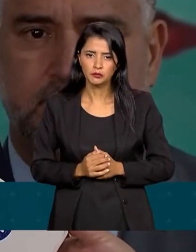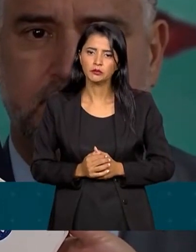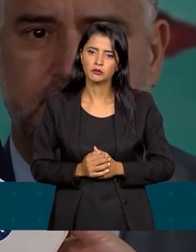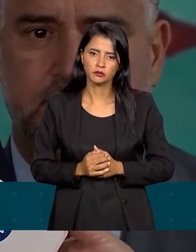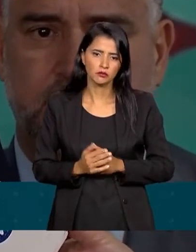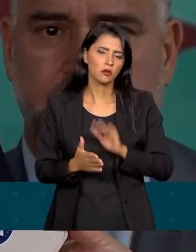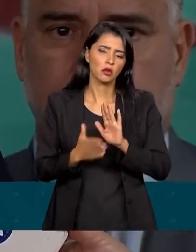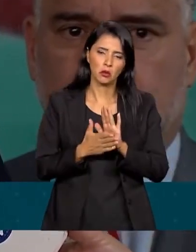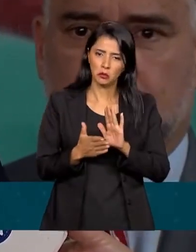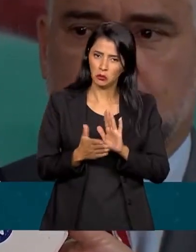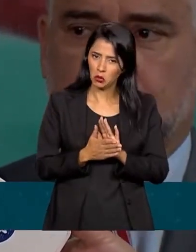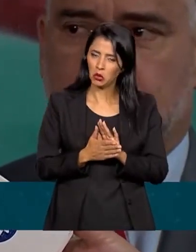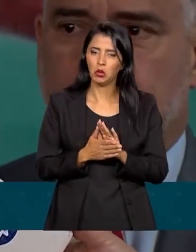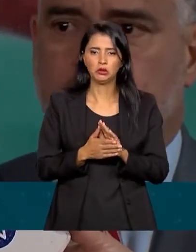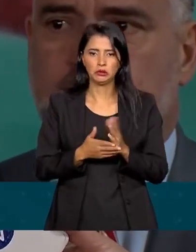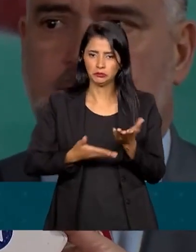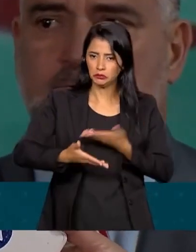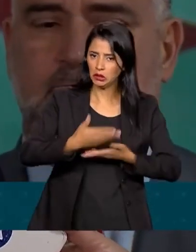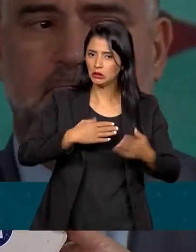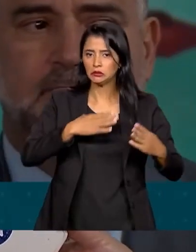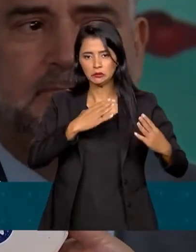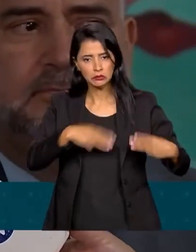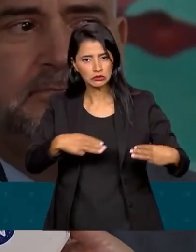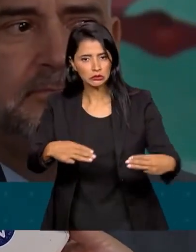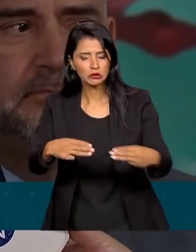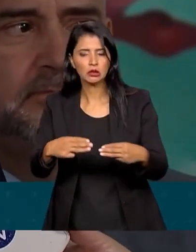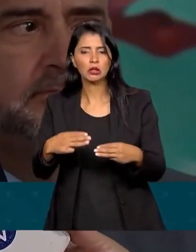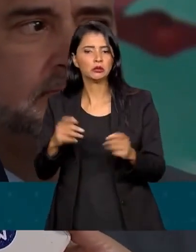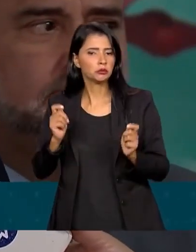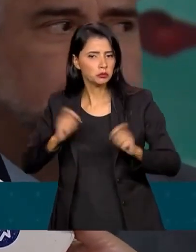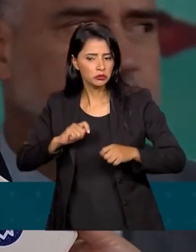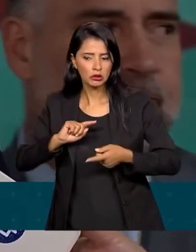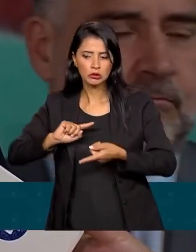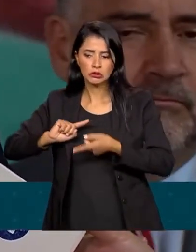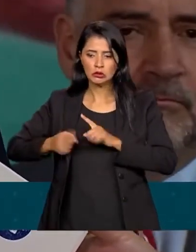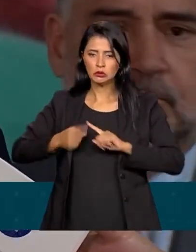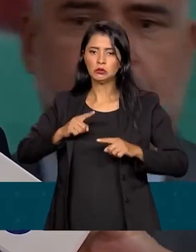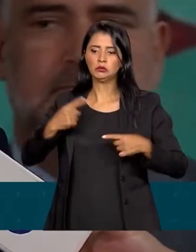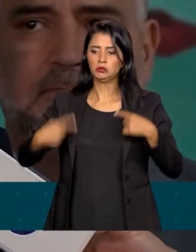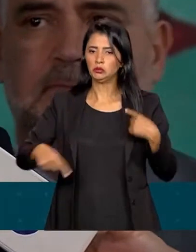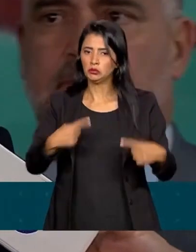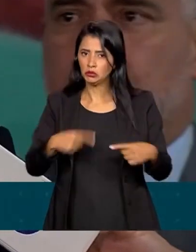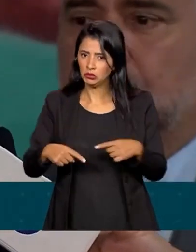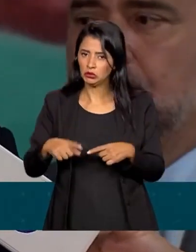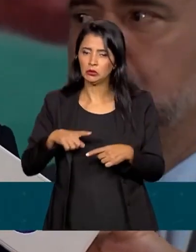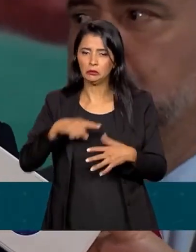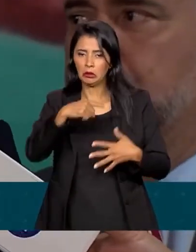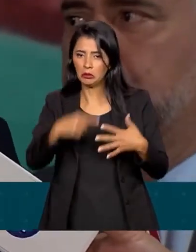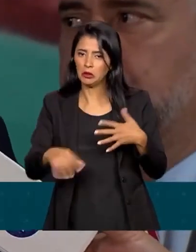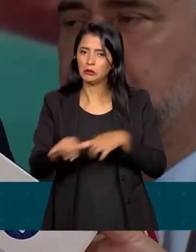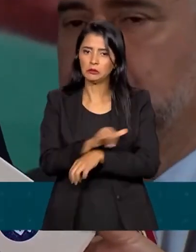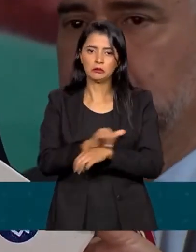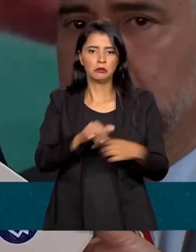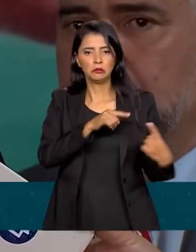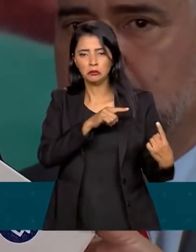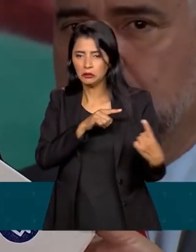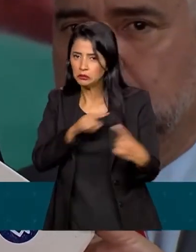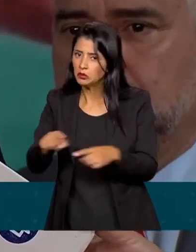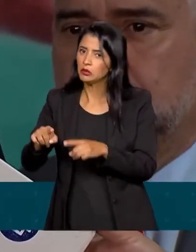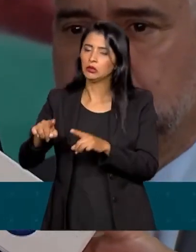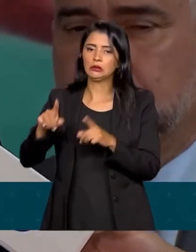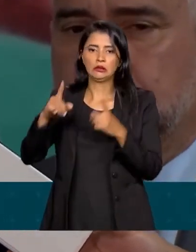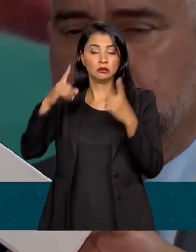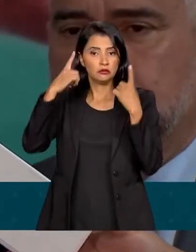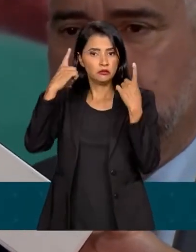uma proposta interministerial para que a gente pudesse discutir ações para o enfrentamento à